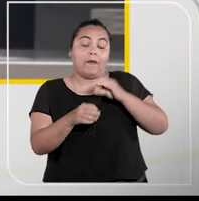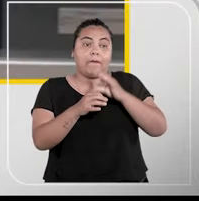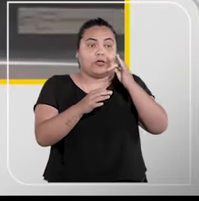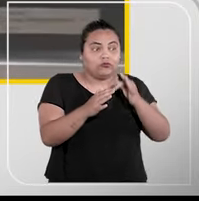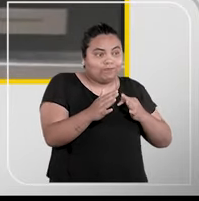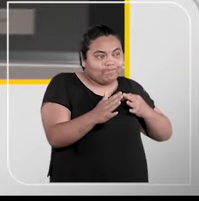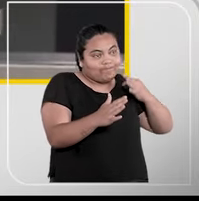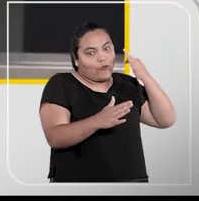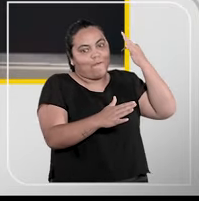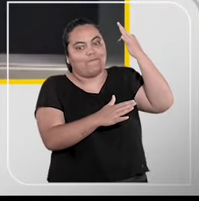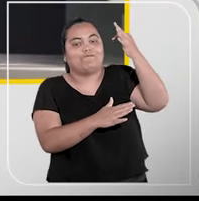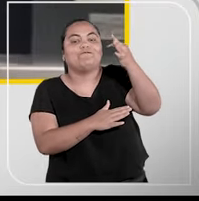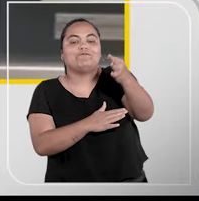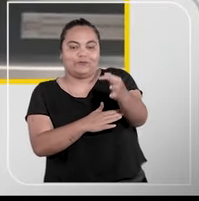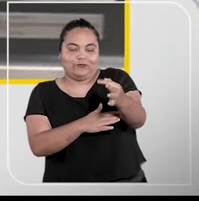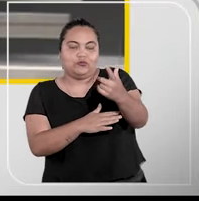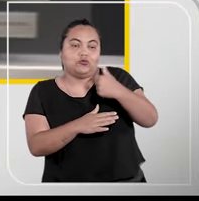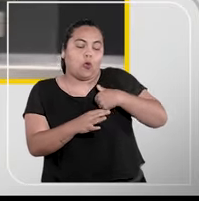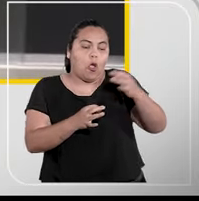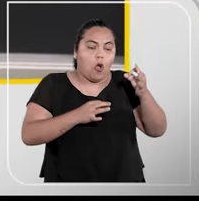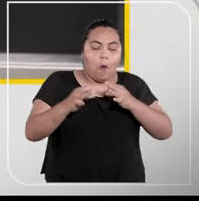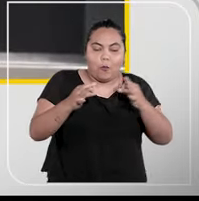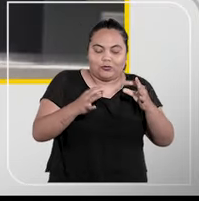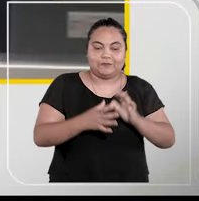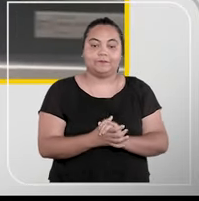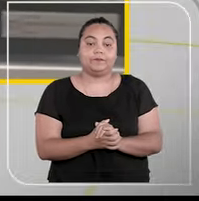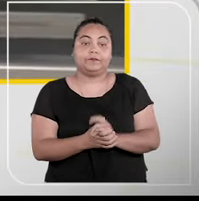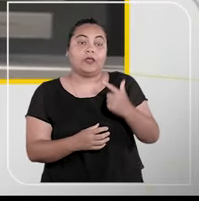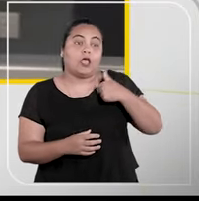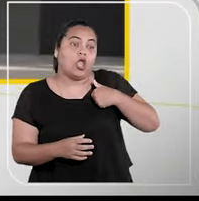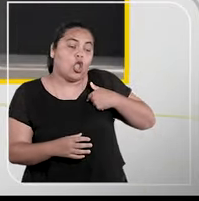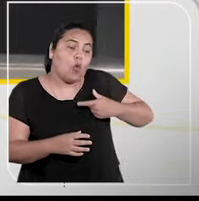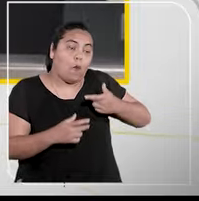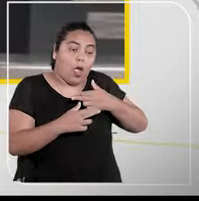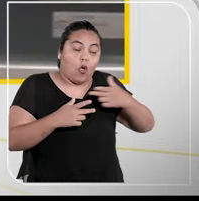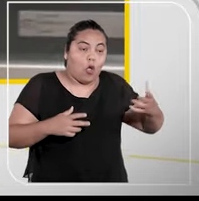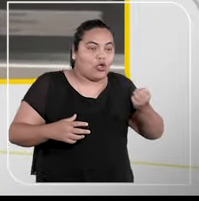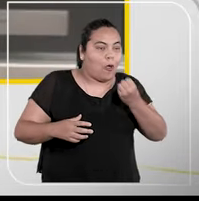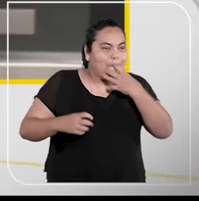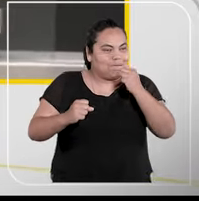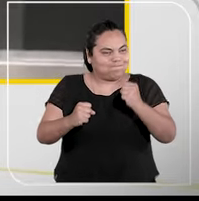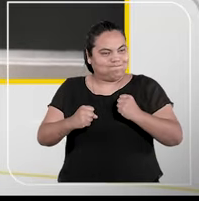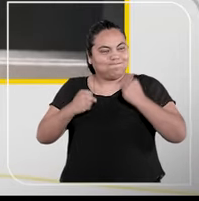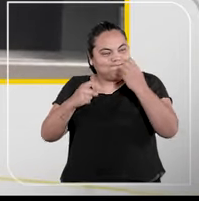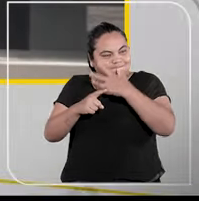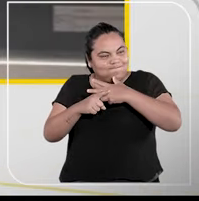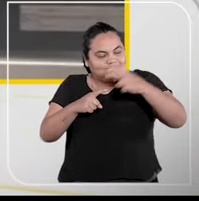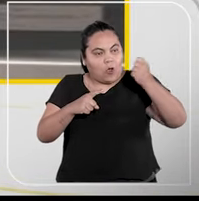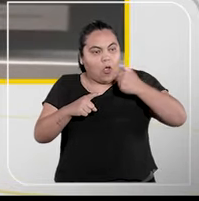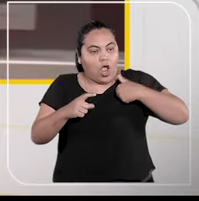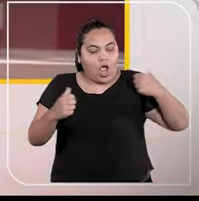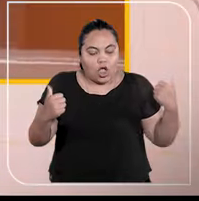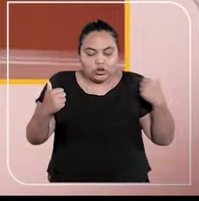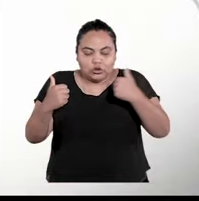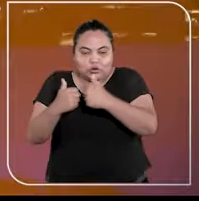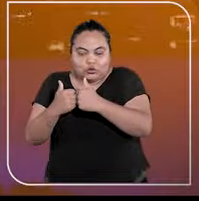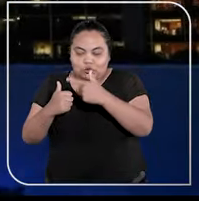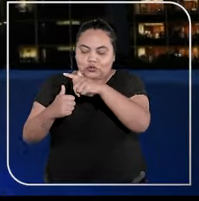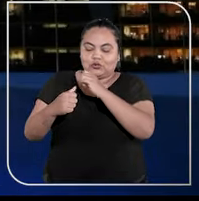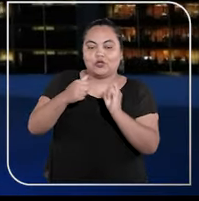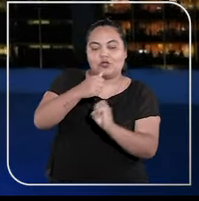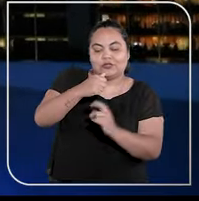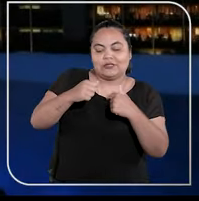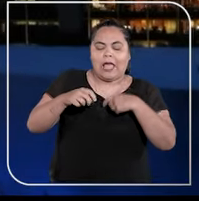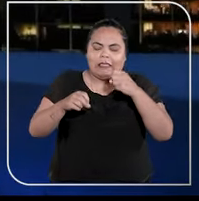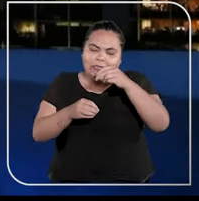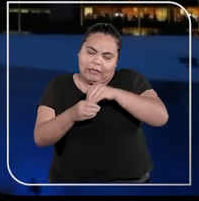É também a bússola que guia o planejamento do amanhã. E uma ferramenta poderosa na aproximação da